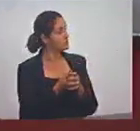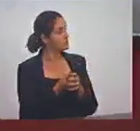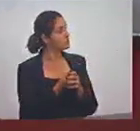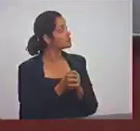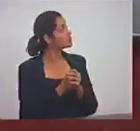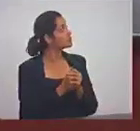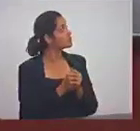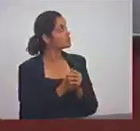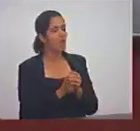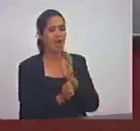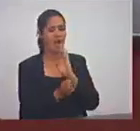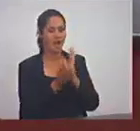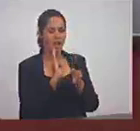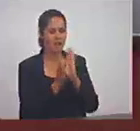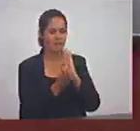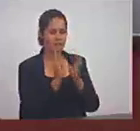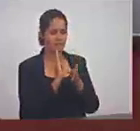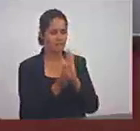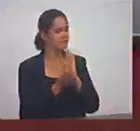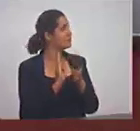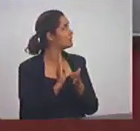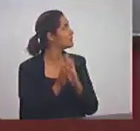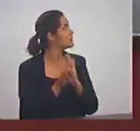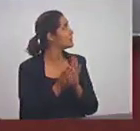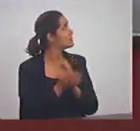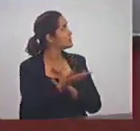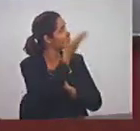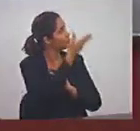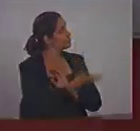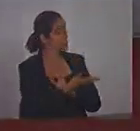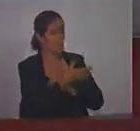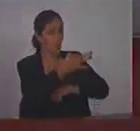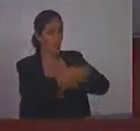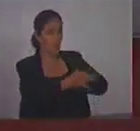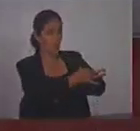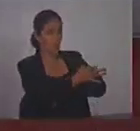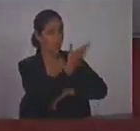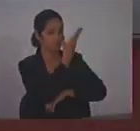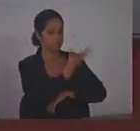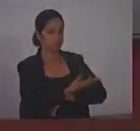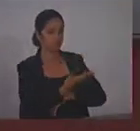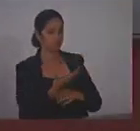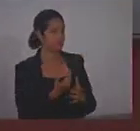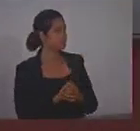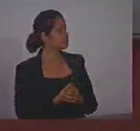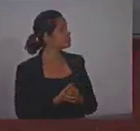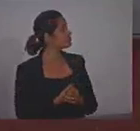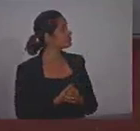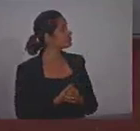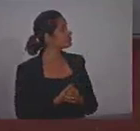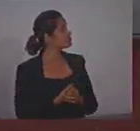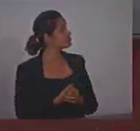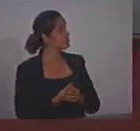Janturno. Um assunto que foi tratado no jornal A Cidade, de domingo, dia 9. Saiu aqui, ó.